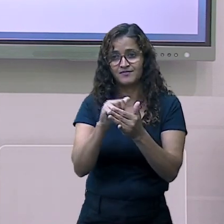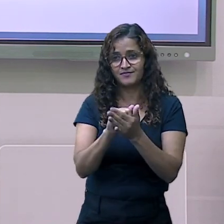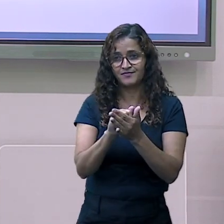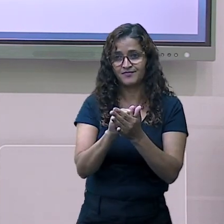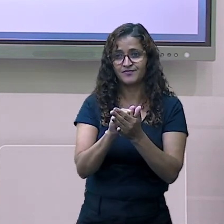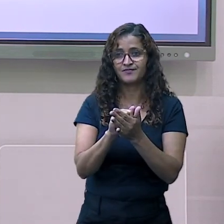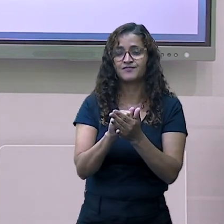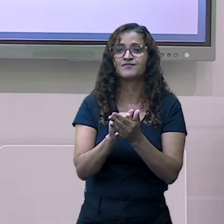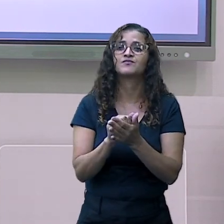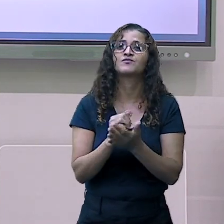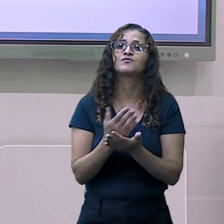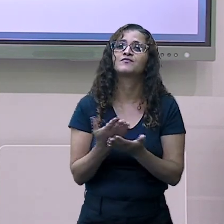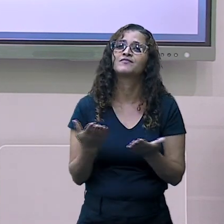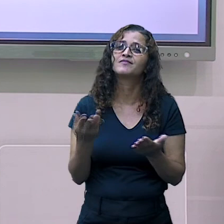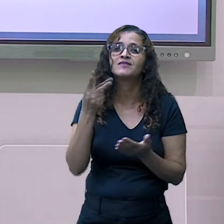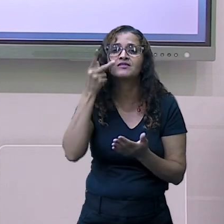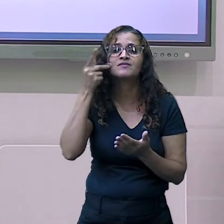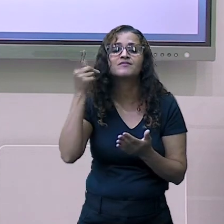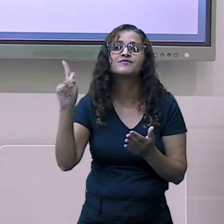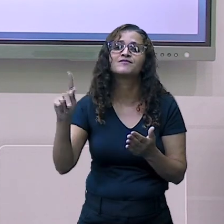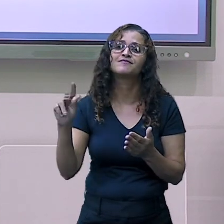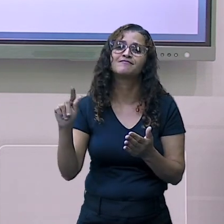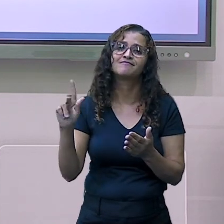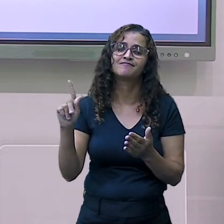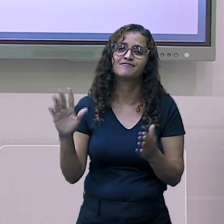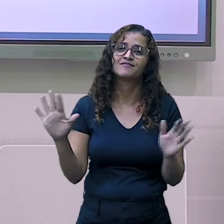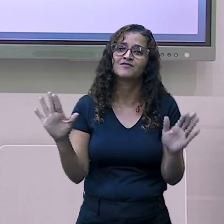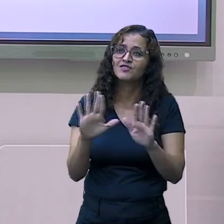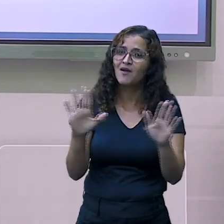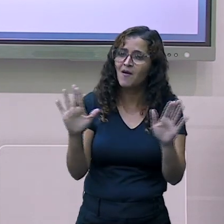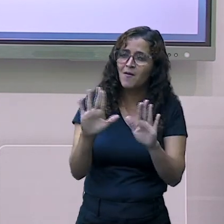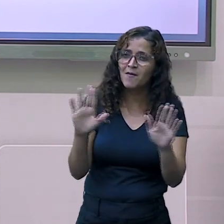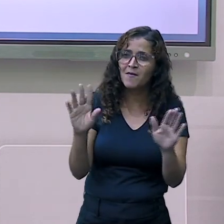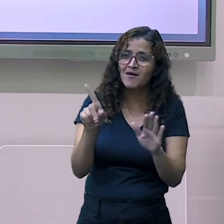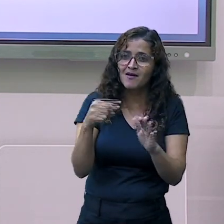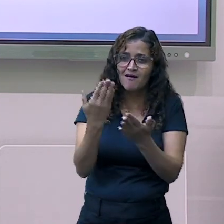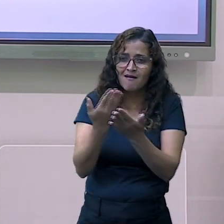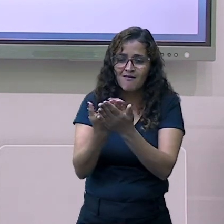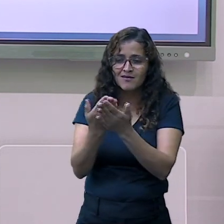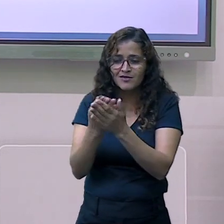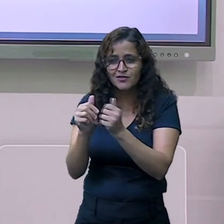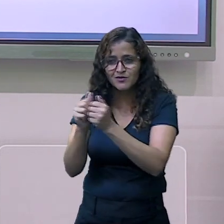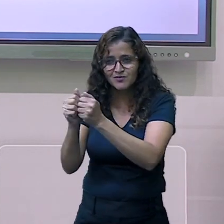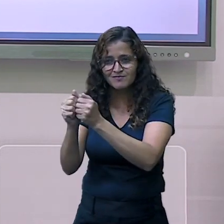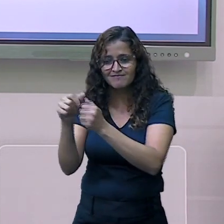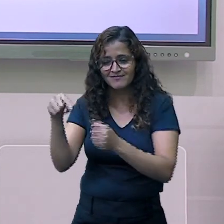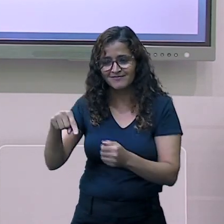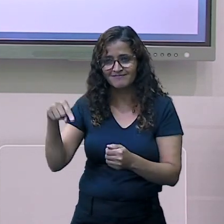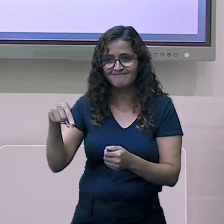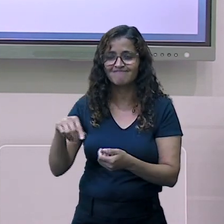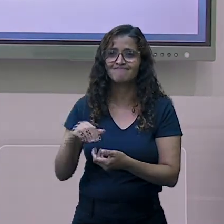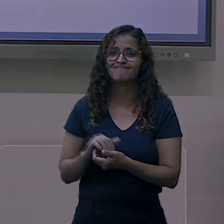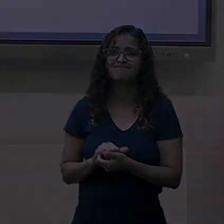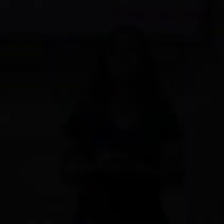em nosso canal do YouTube SMED GV. Tchau e até a próxima aula!